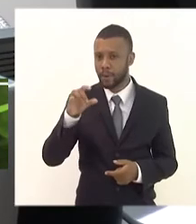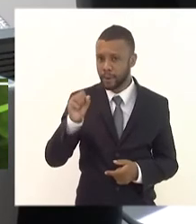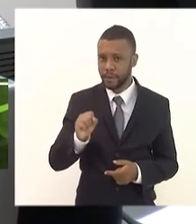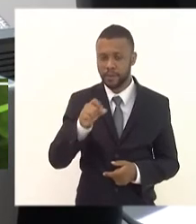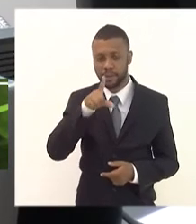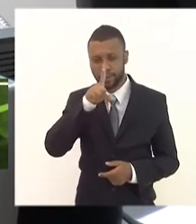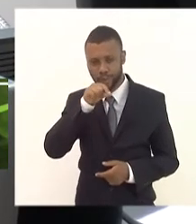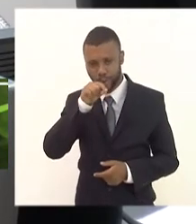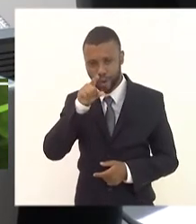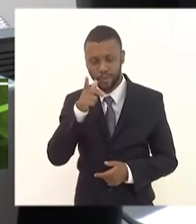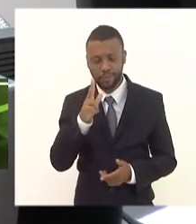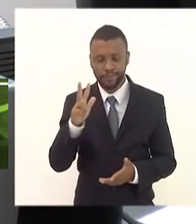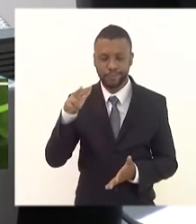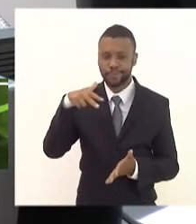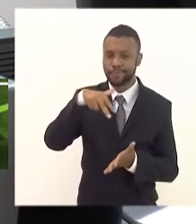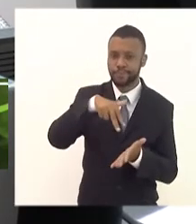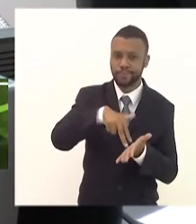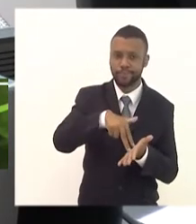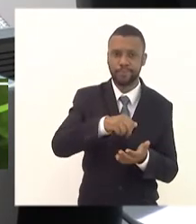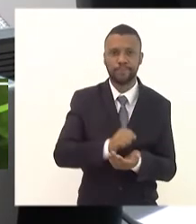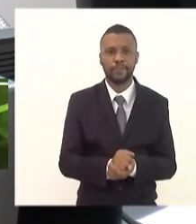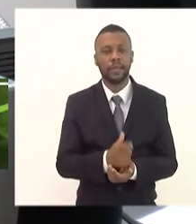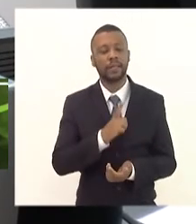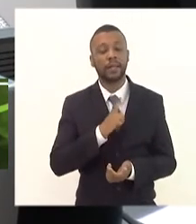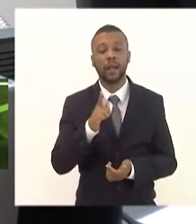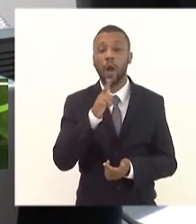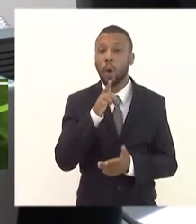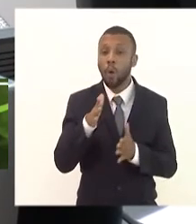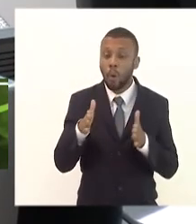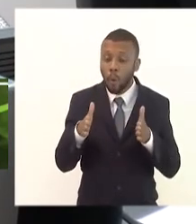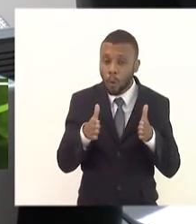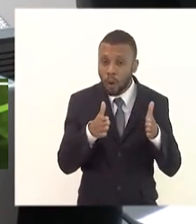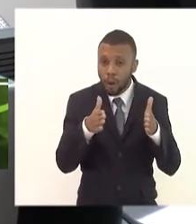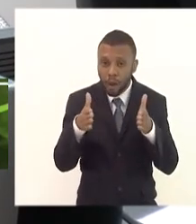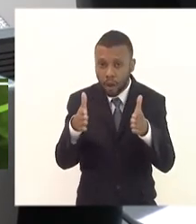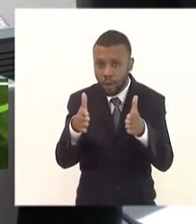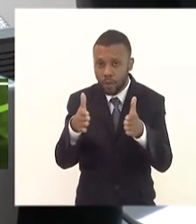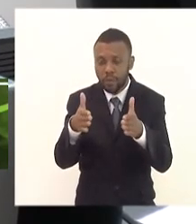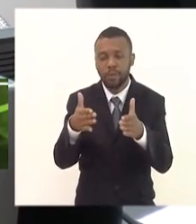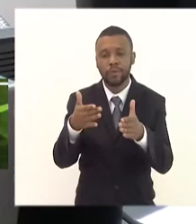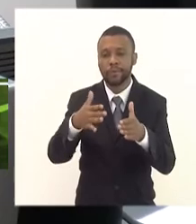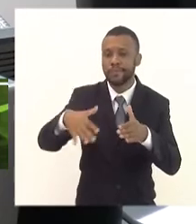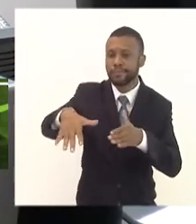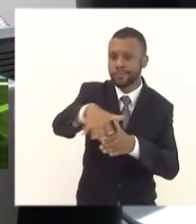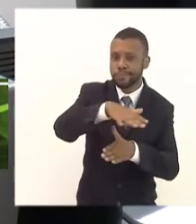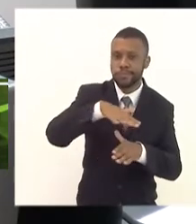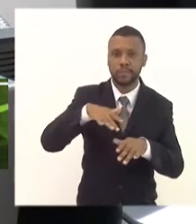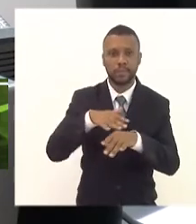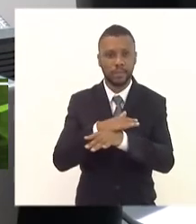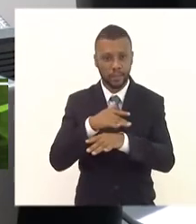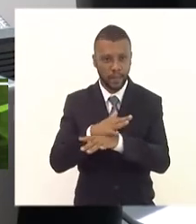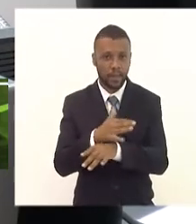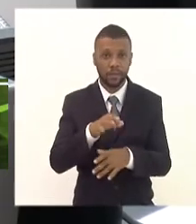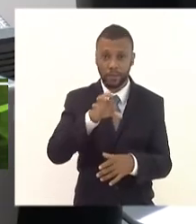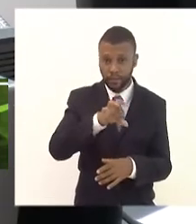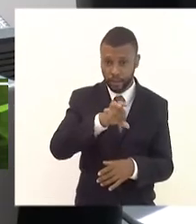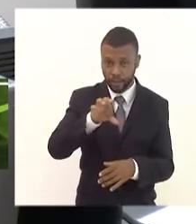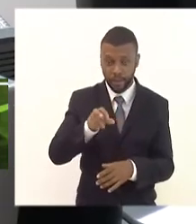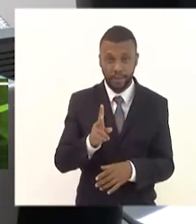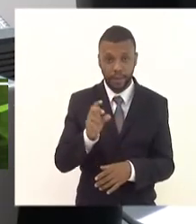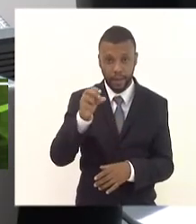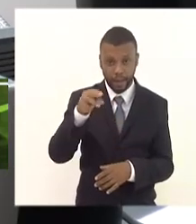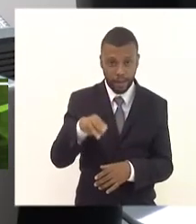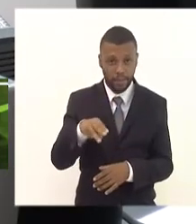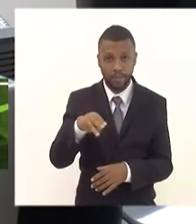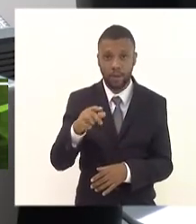e tem lá um rio que corta a cidade, 9 quilômetros quadrados, é uma cidade